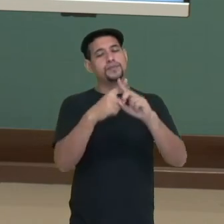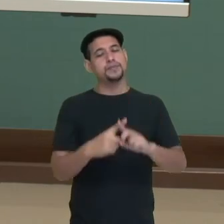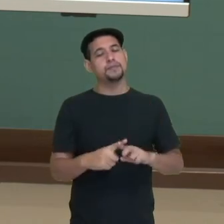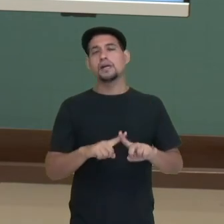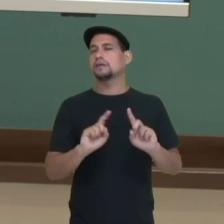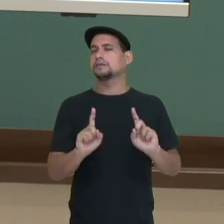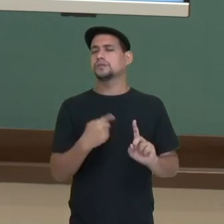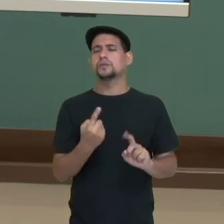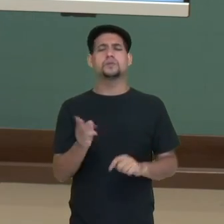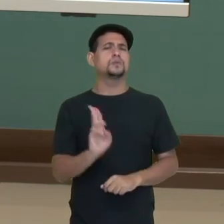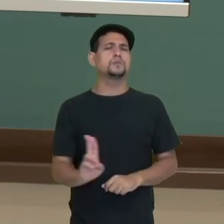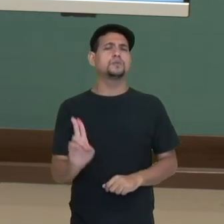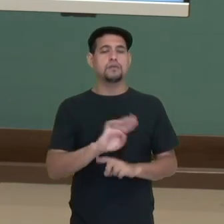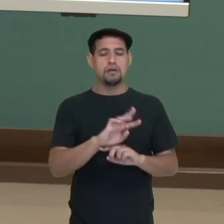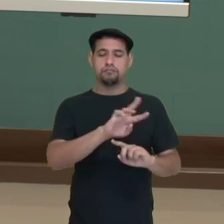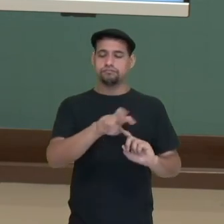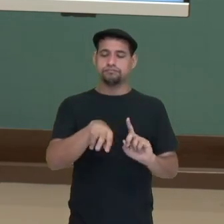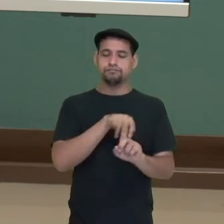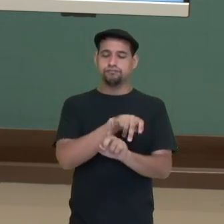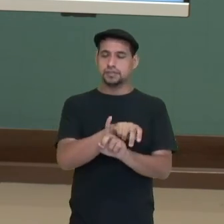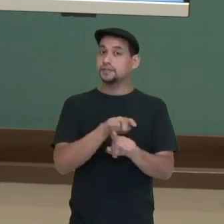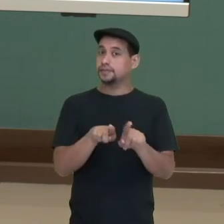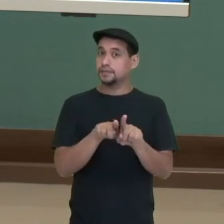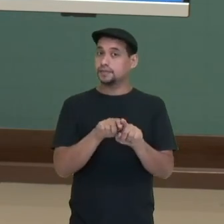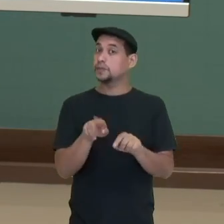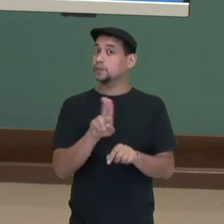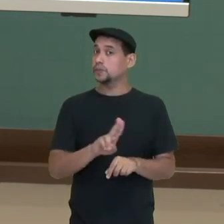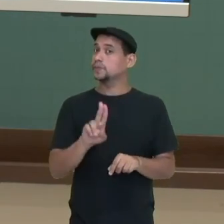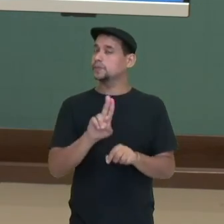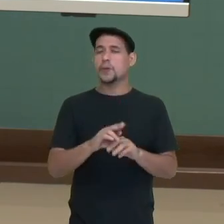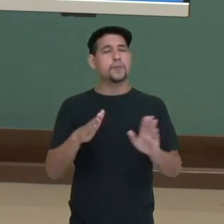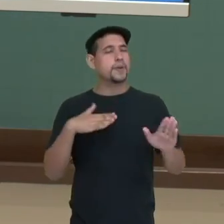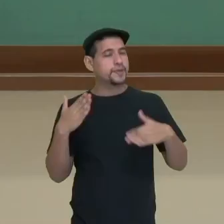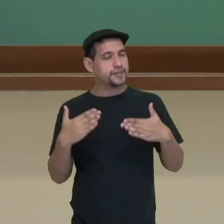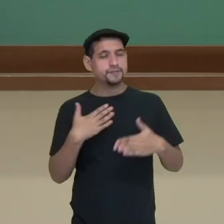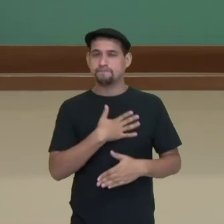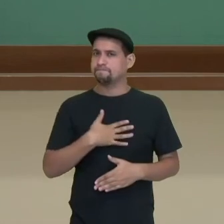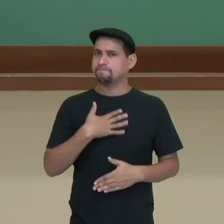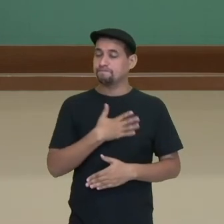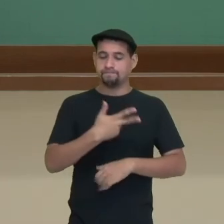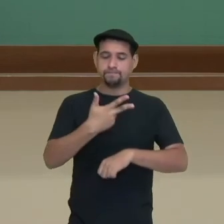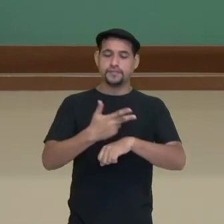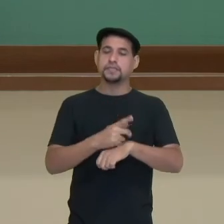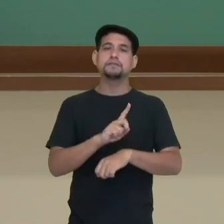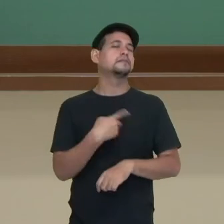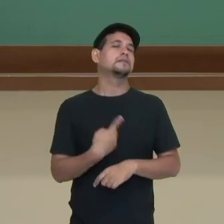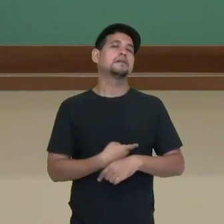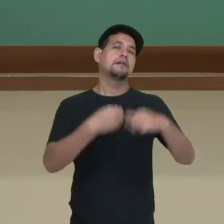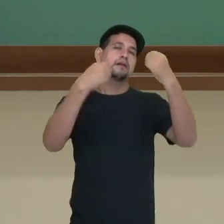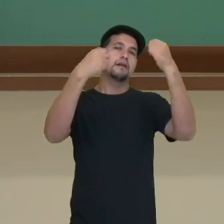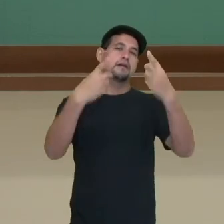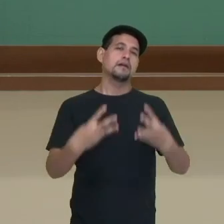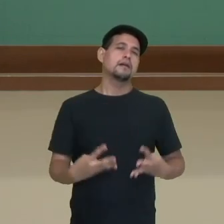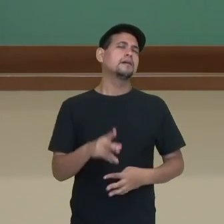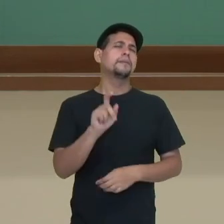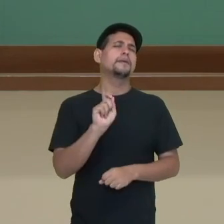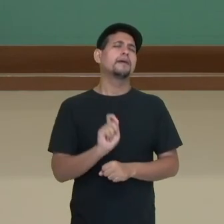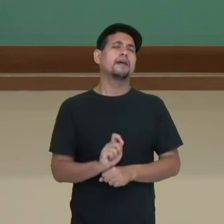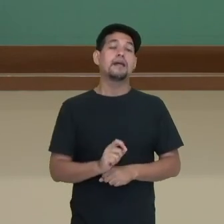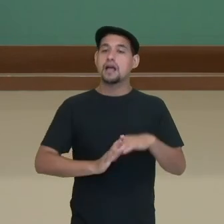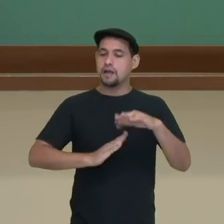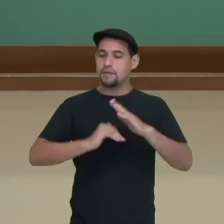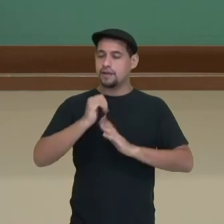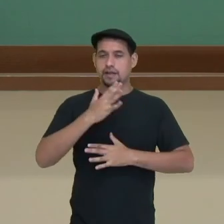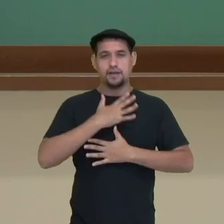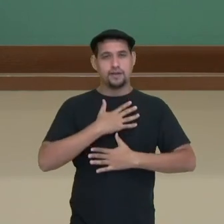então podemos utilizar essa modalidade ali para fins de lazer. Então, neste vídeo, nós falamos sobre as